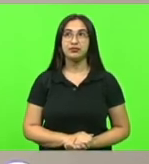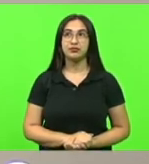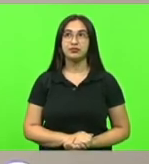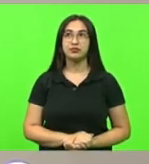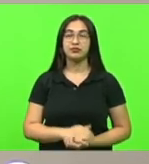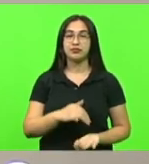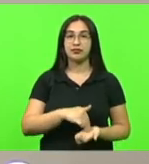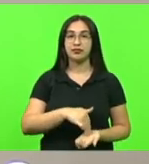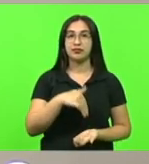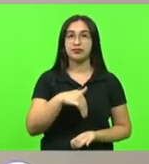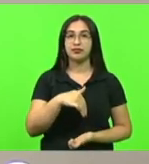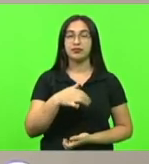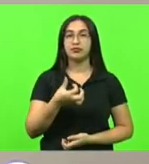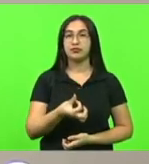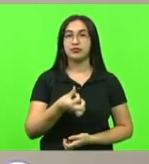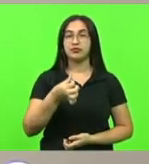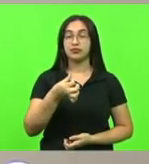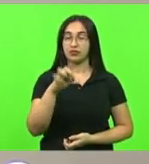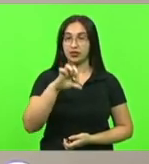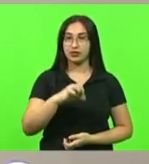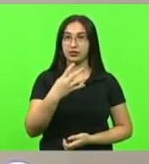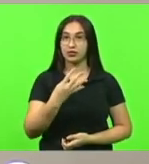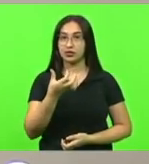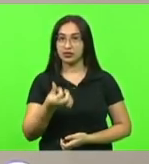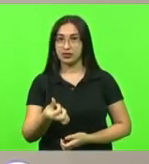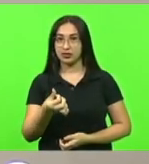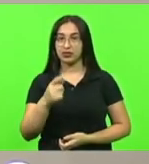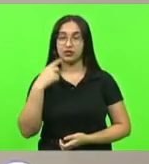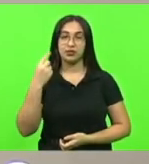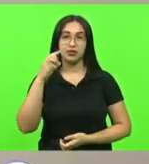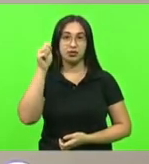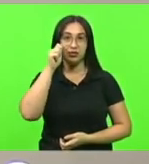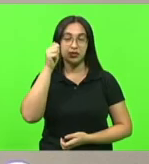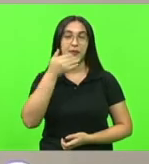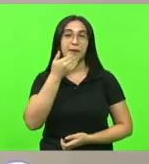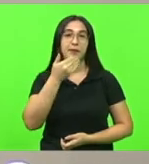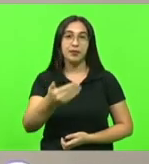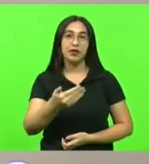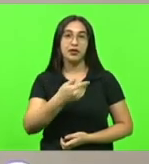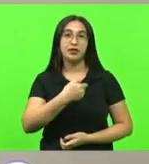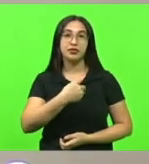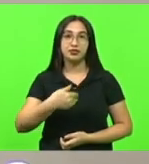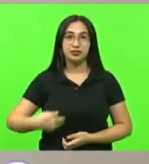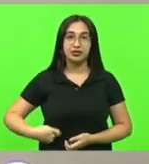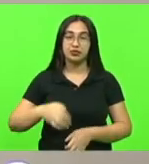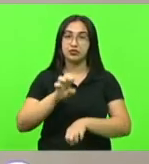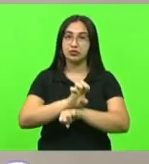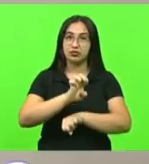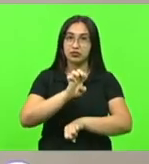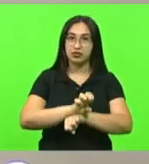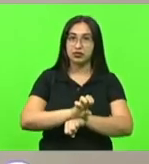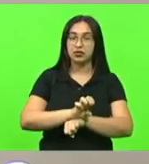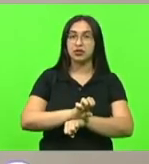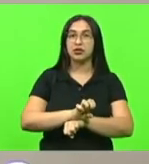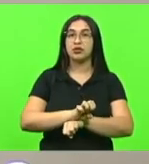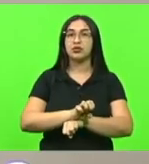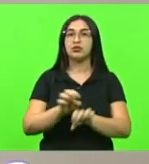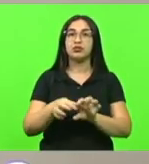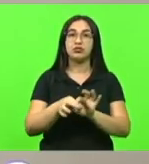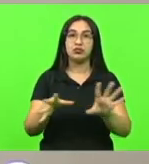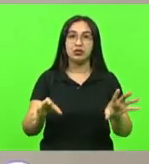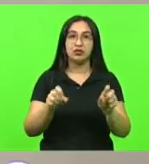Moções. Moção 946, autor deputado Adrianinho, apelando ao governador de Estado que seja disponibilizado o serviço de